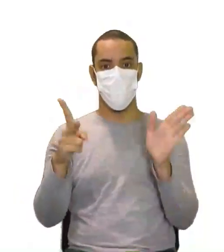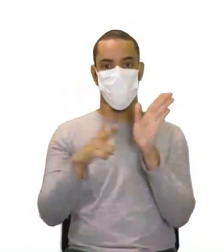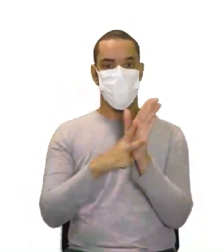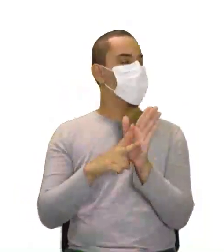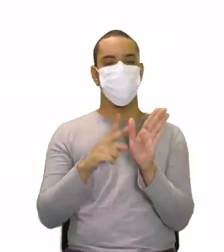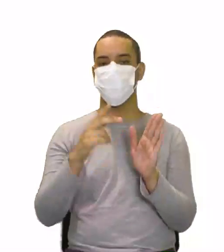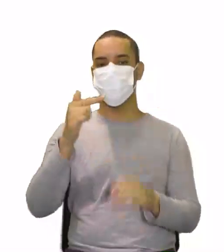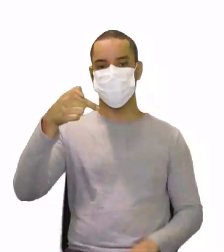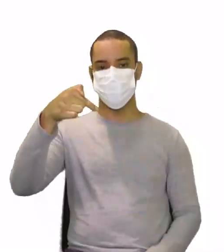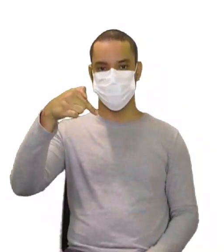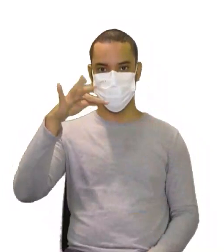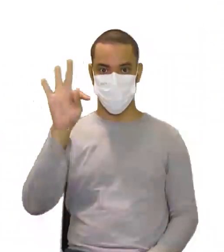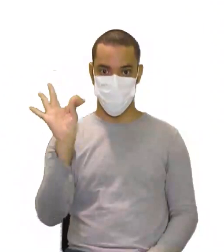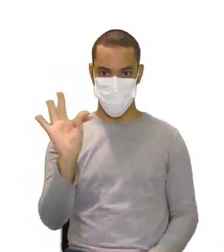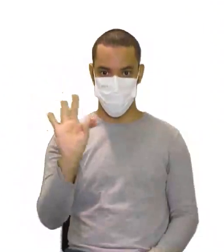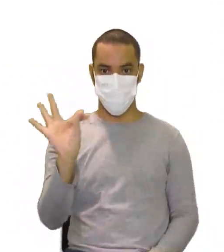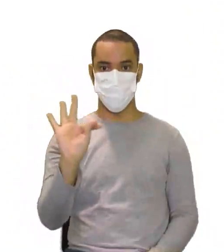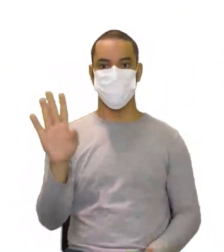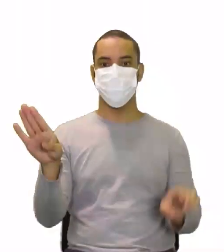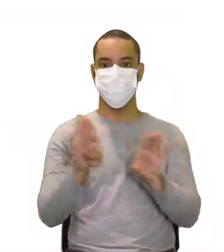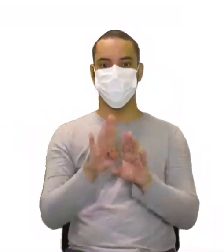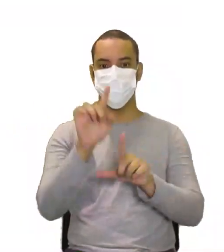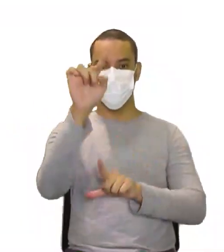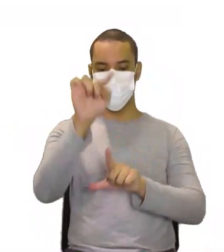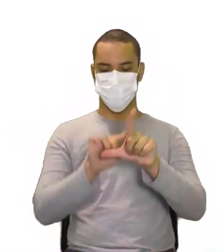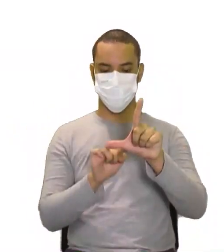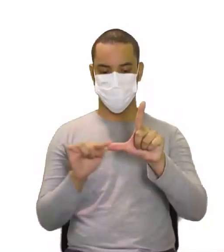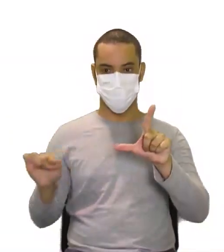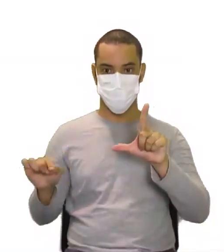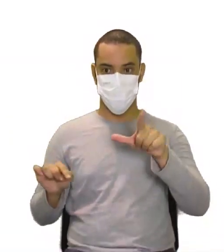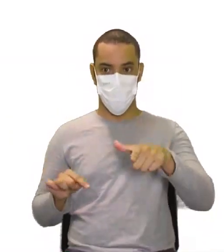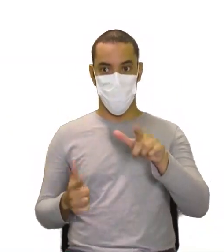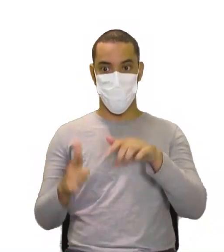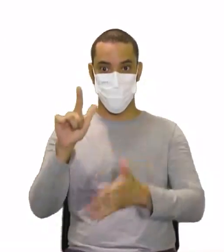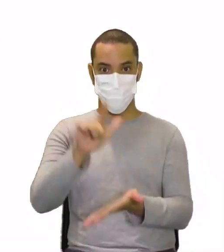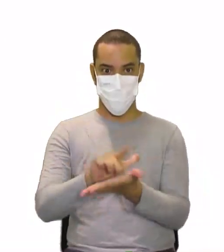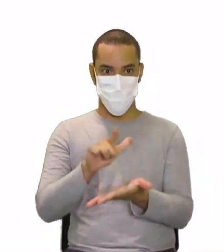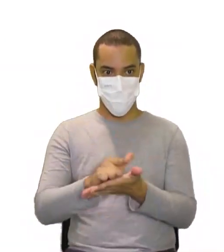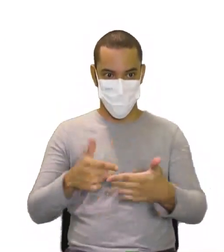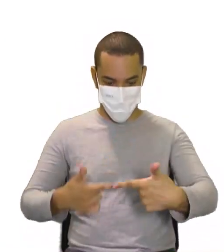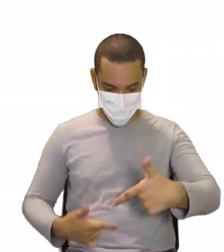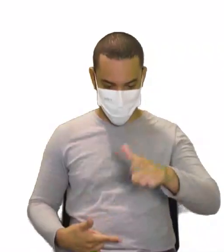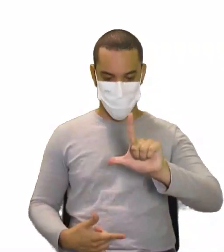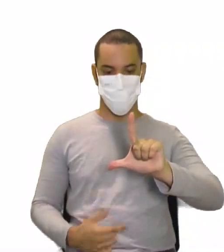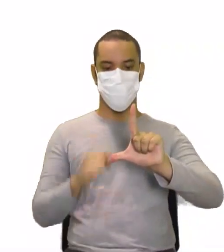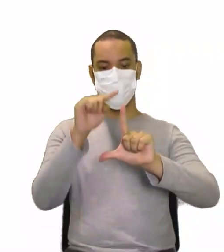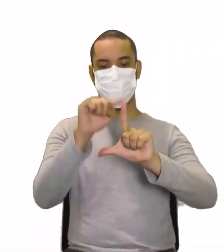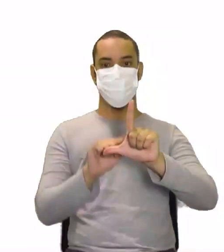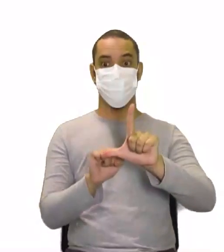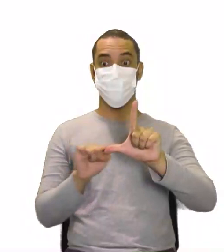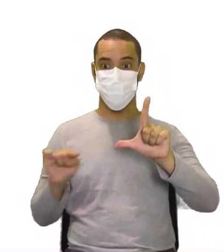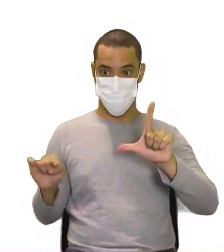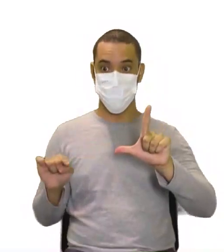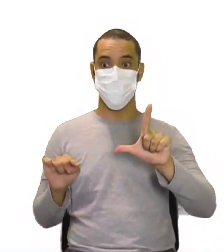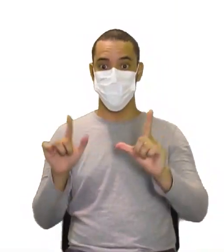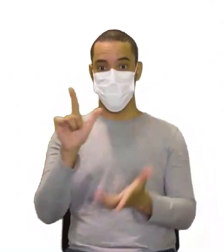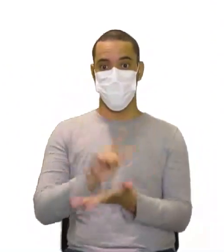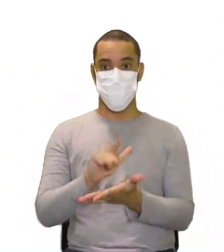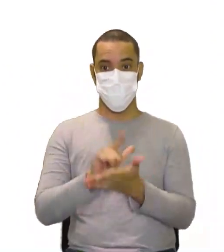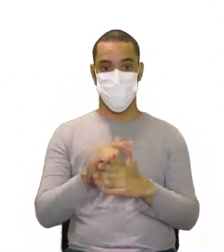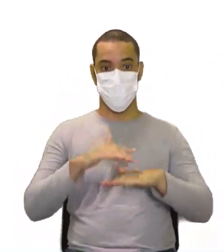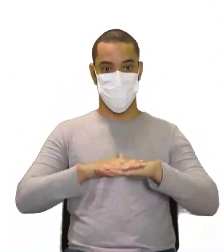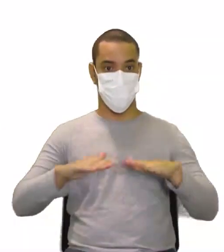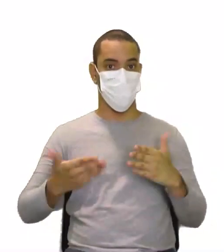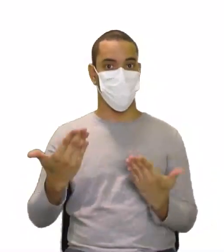Tesla, perpendicular ao plano do papel. Então, olha só, o campo ele é perpendicular